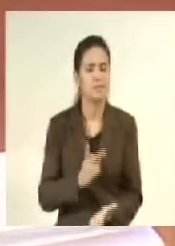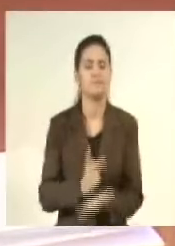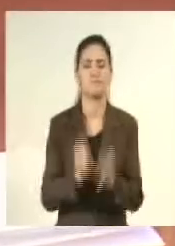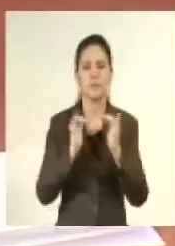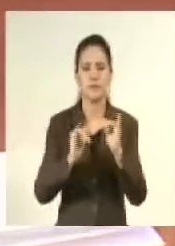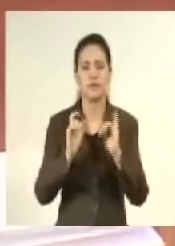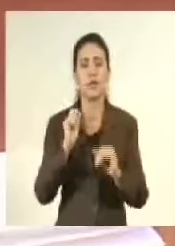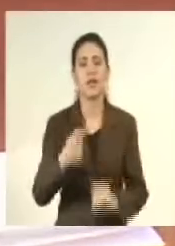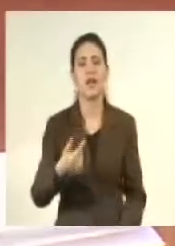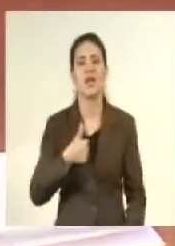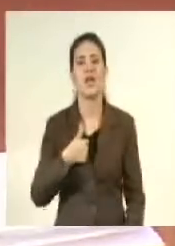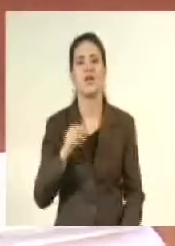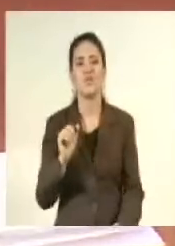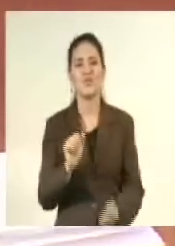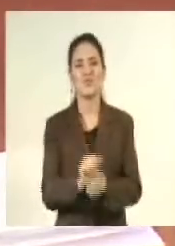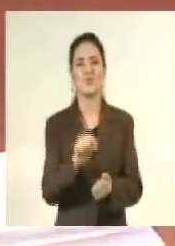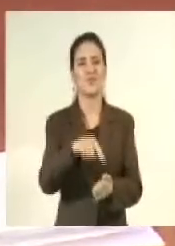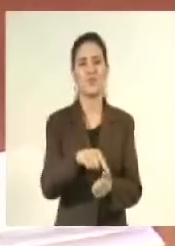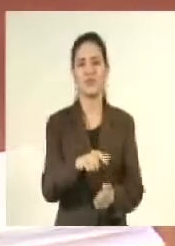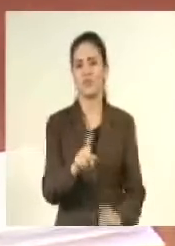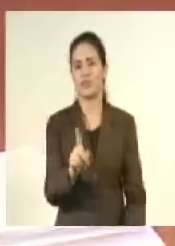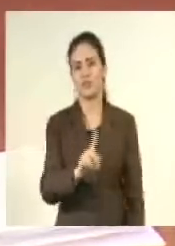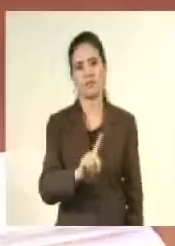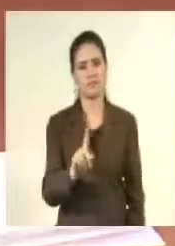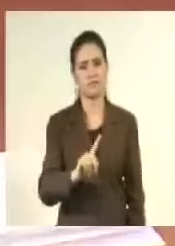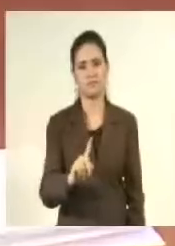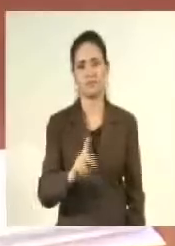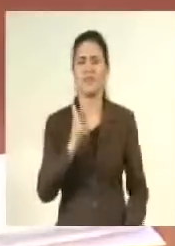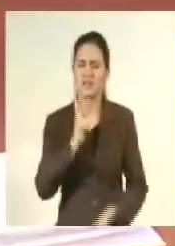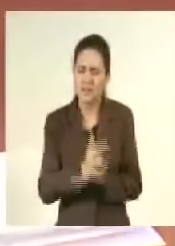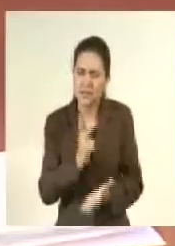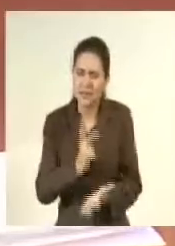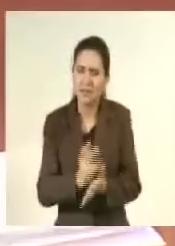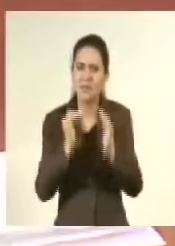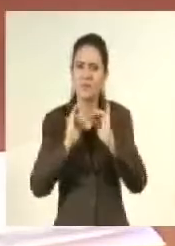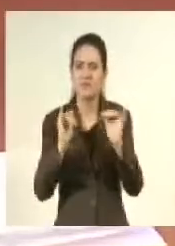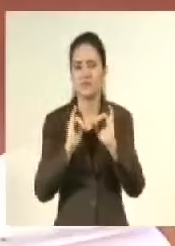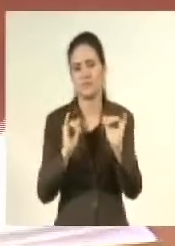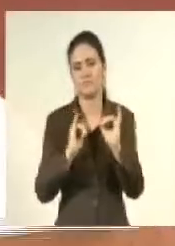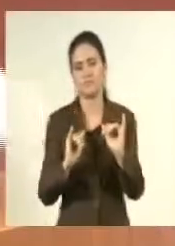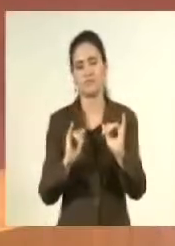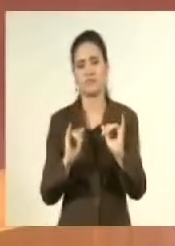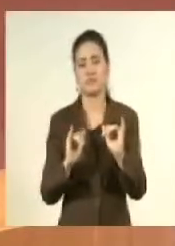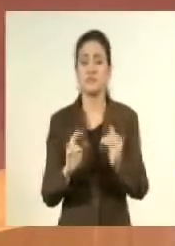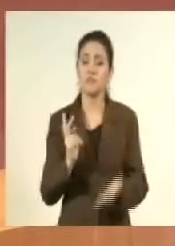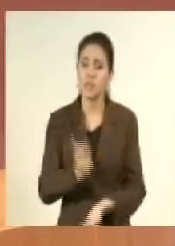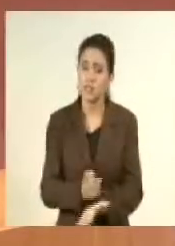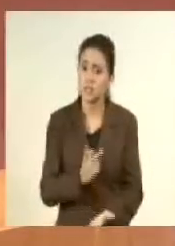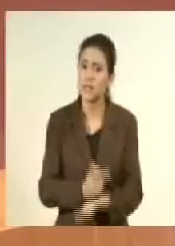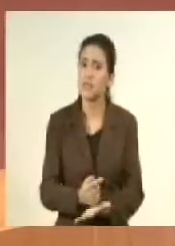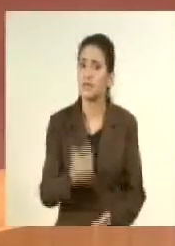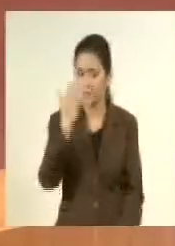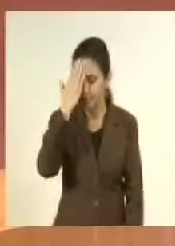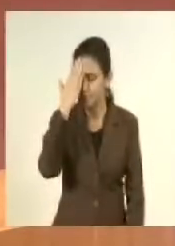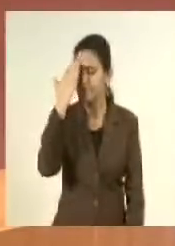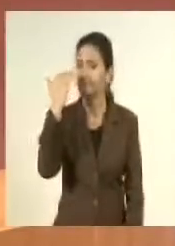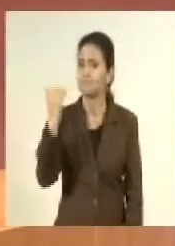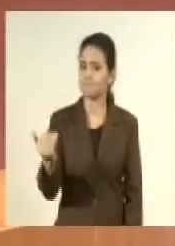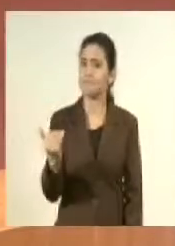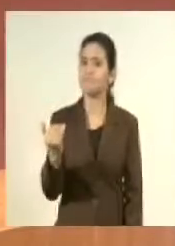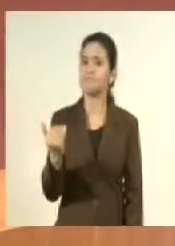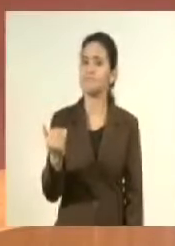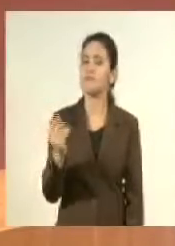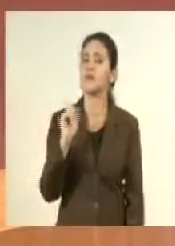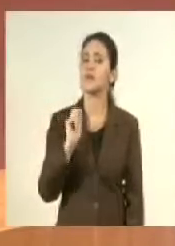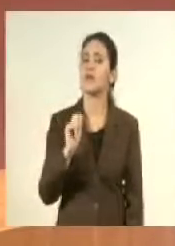que eu não estava nesse voo. Eu sempre falei e sempre tive muita certeza